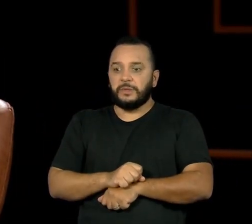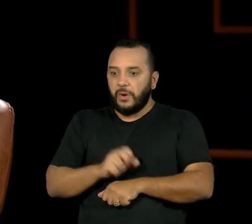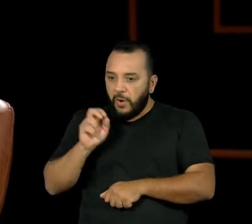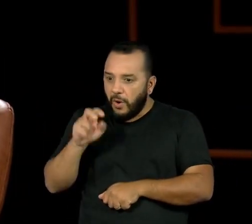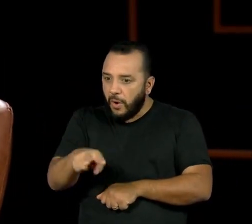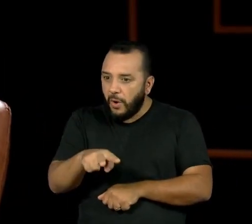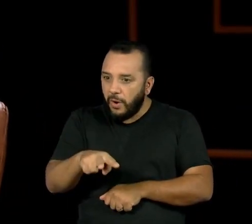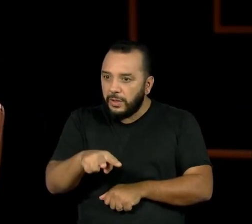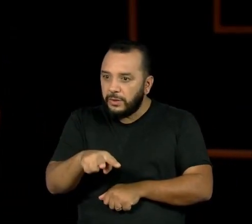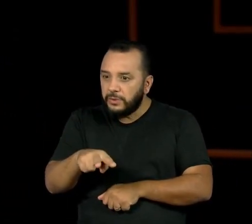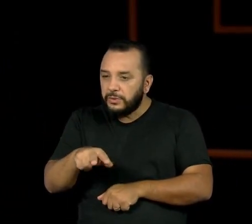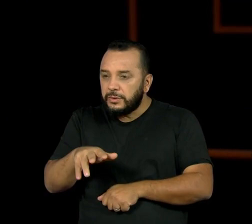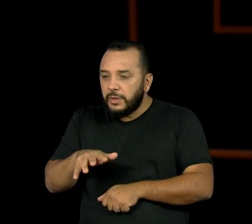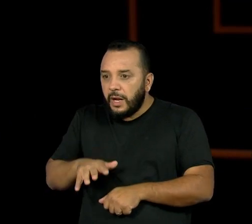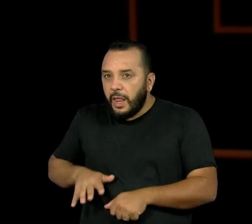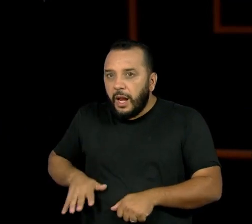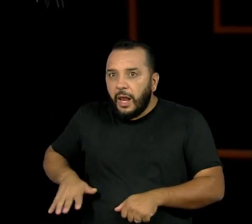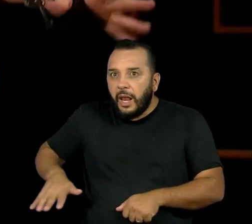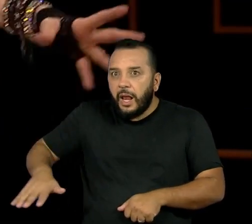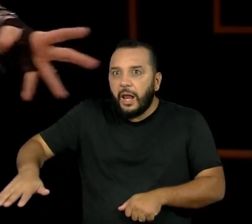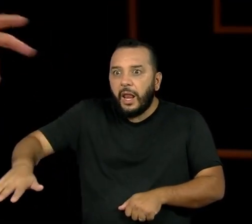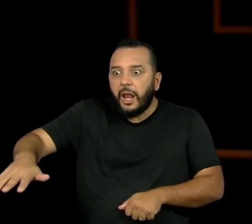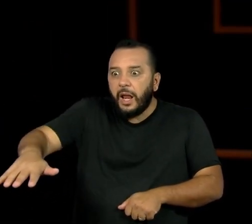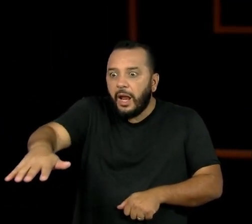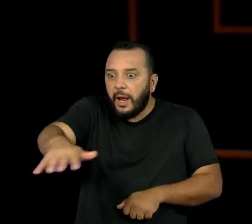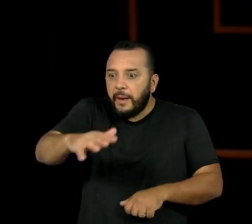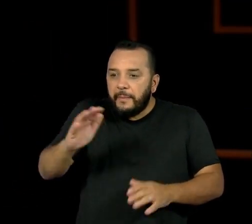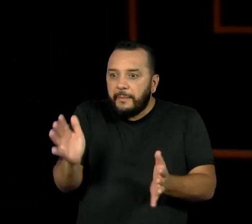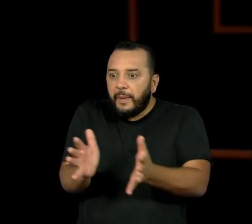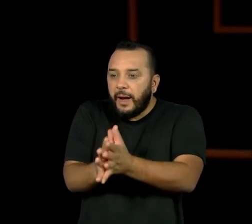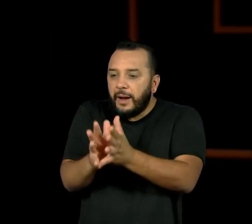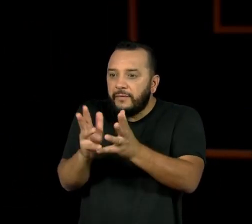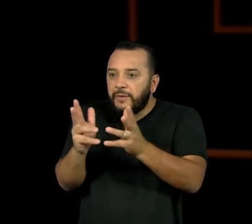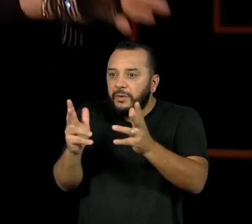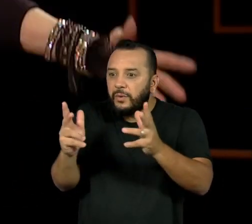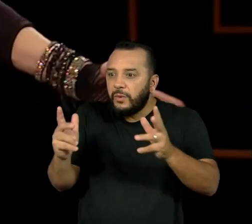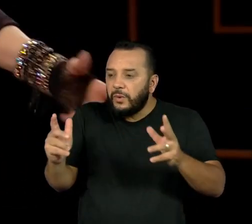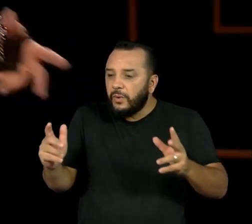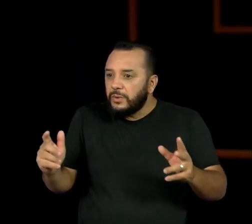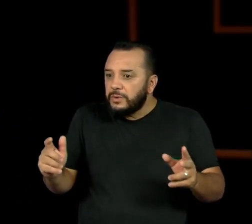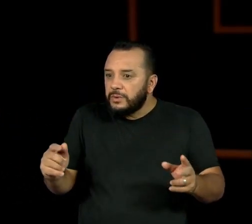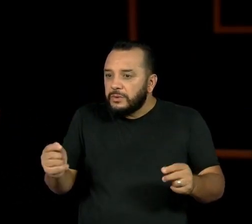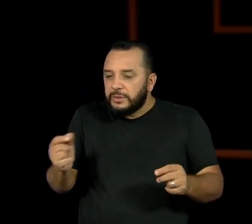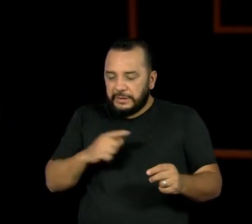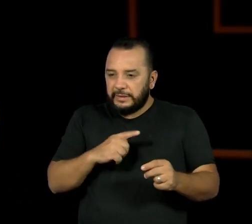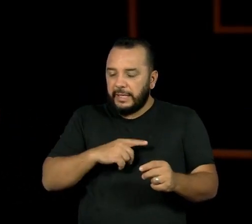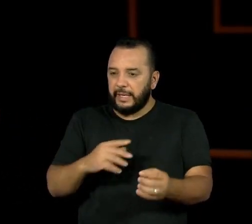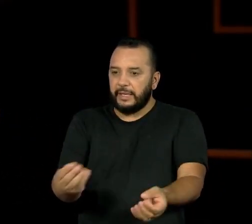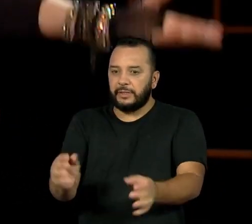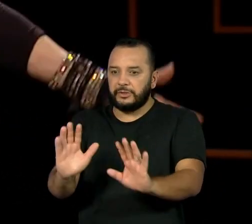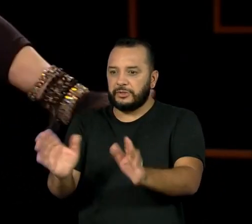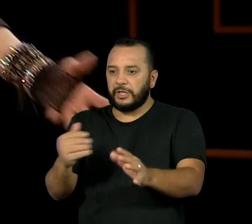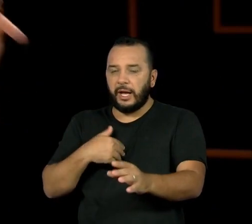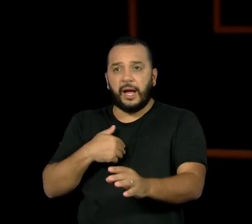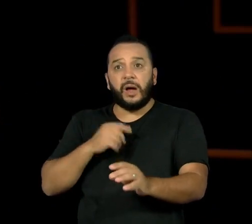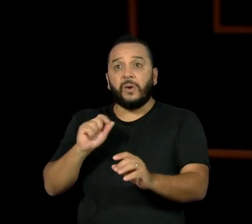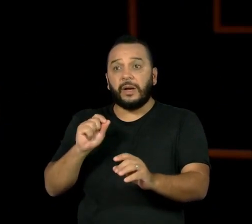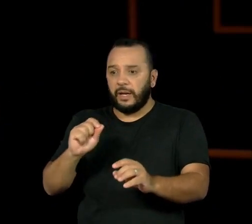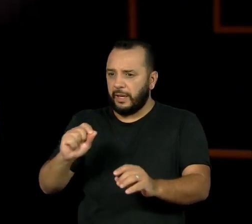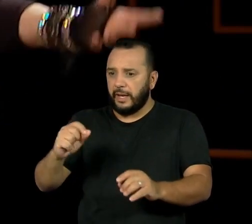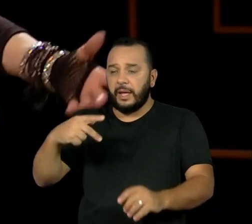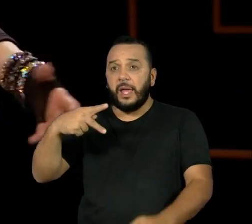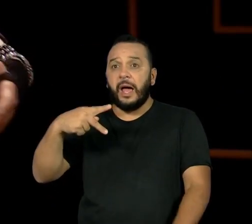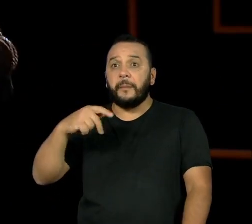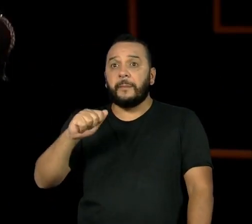aquele campo de papoulas, maravilhoso, de estar subindo aquele pólen, né? Para minhas narinas, aquela loucura